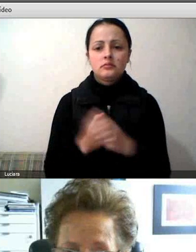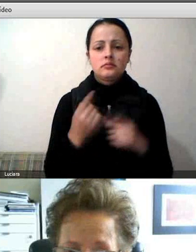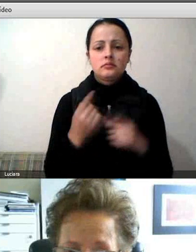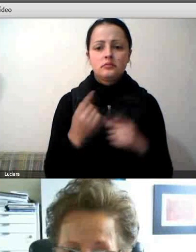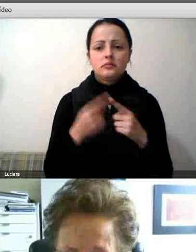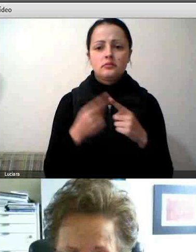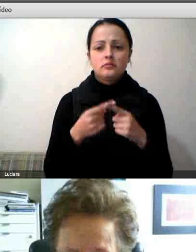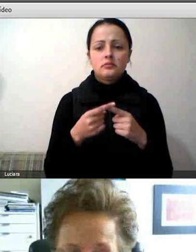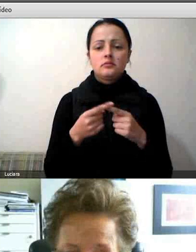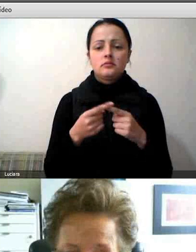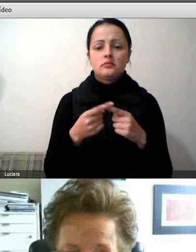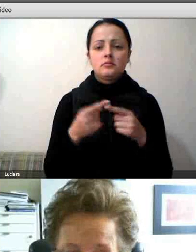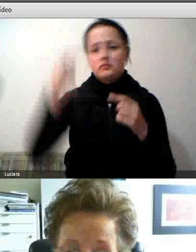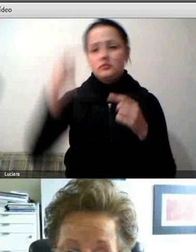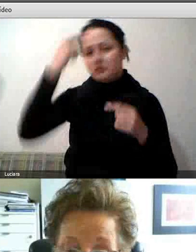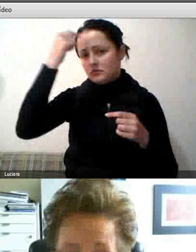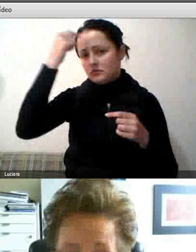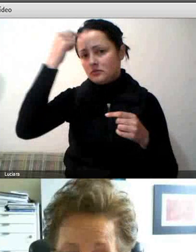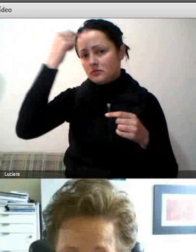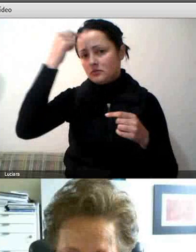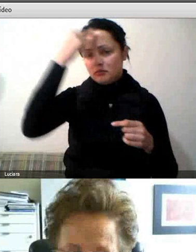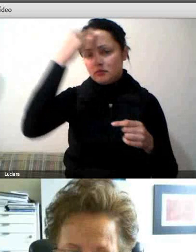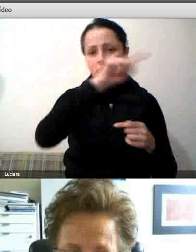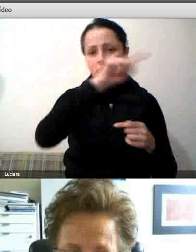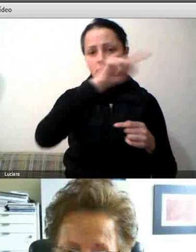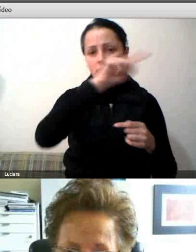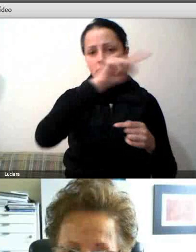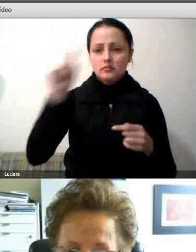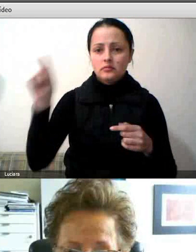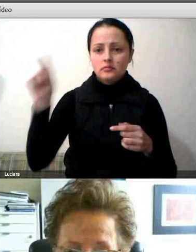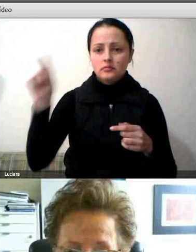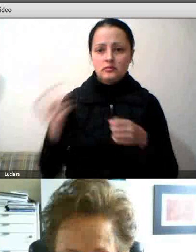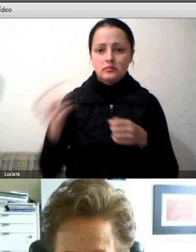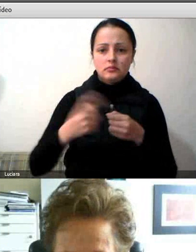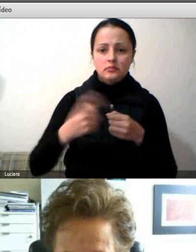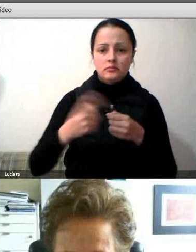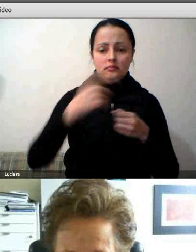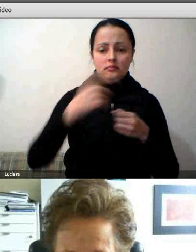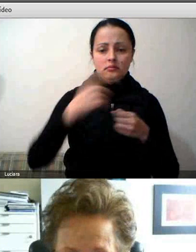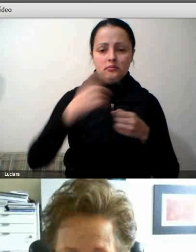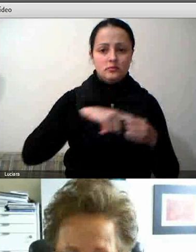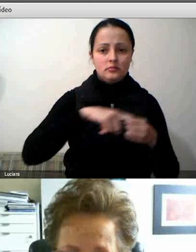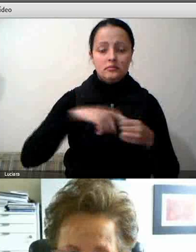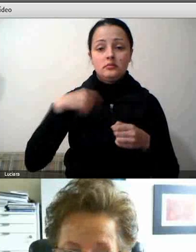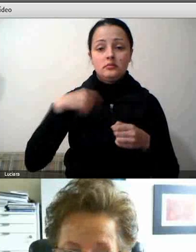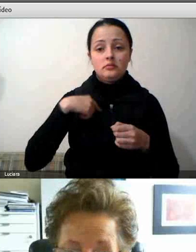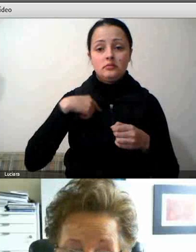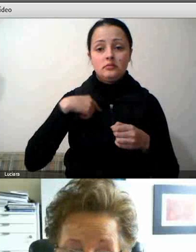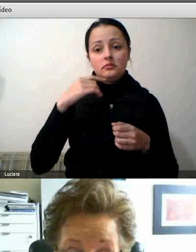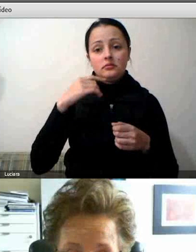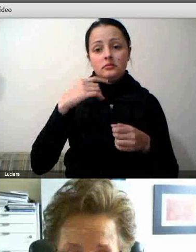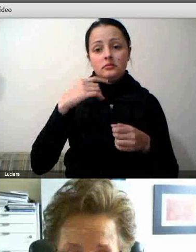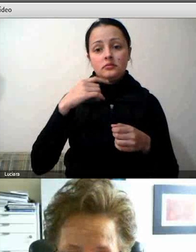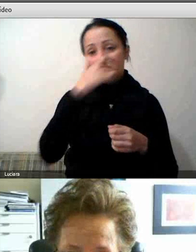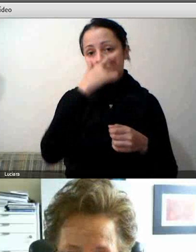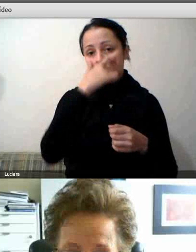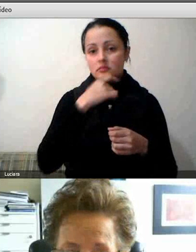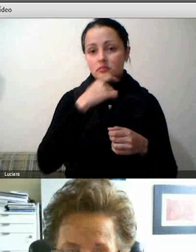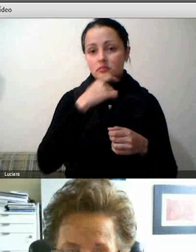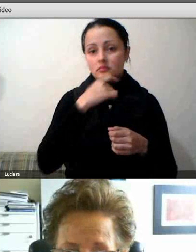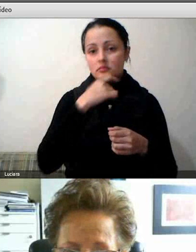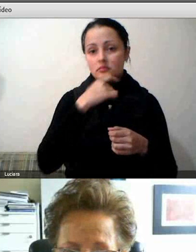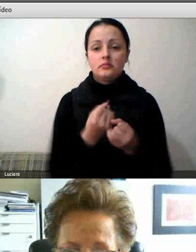estamos conversando aqui colegas das universidades parceiras, né, desse consórcio.